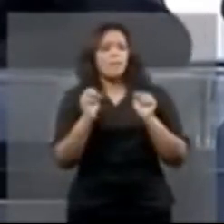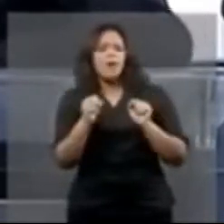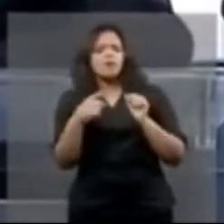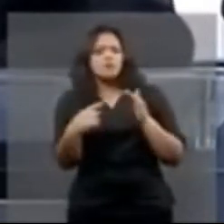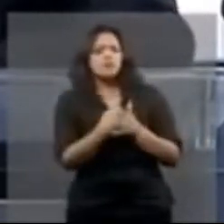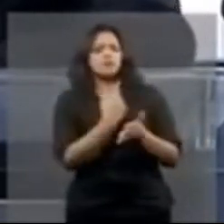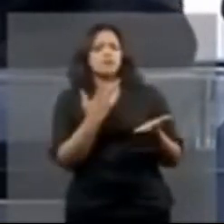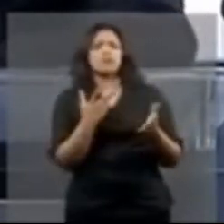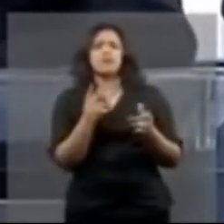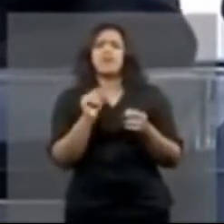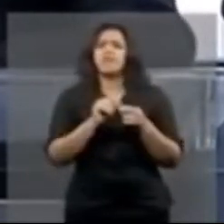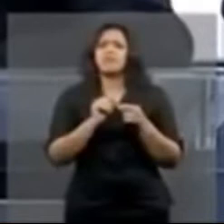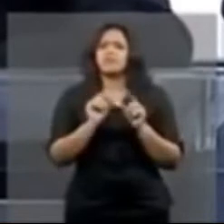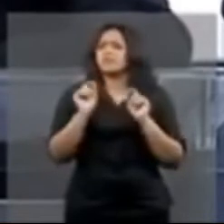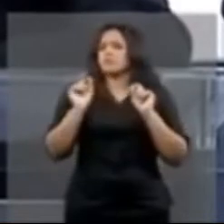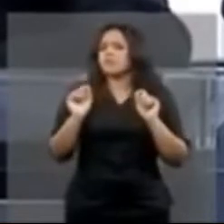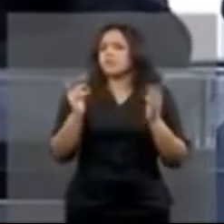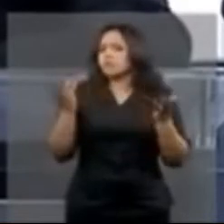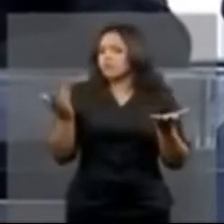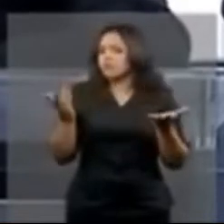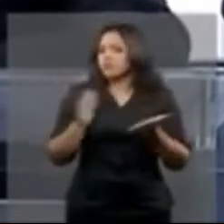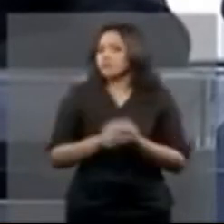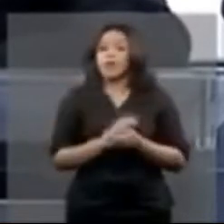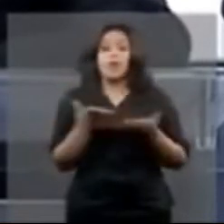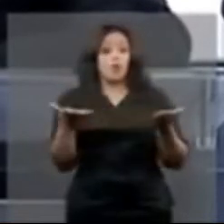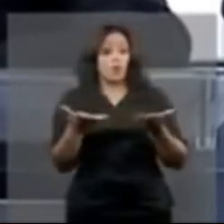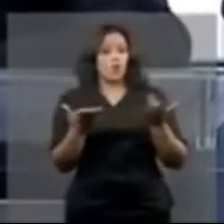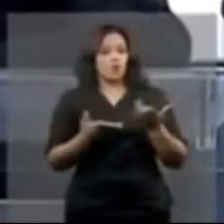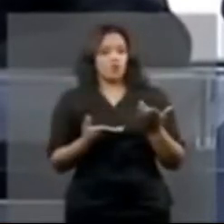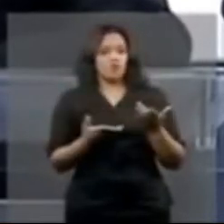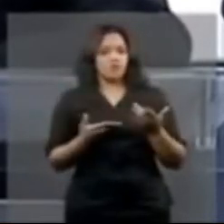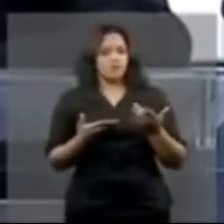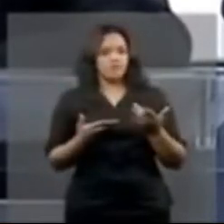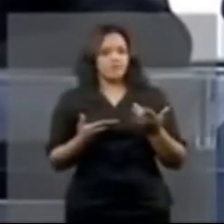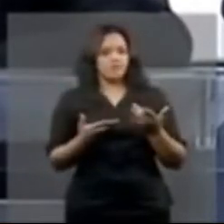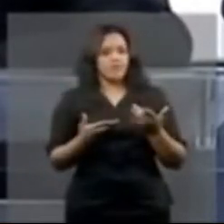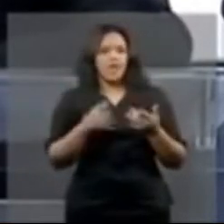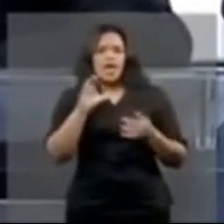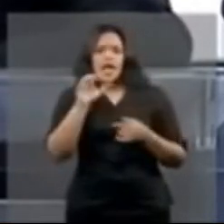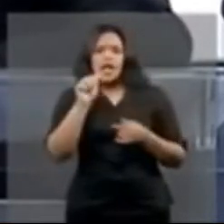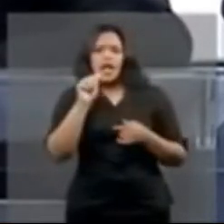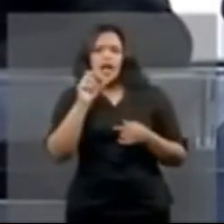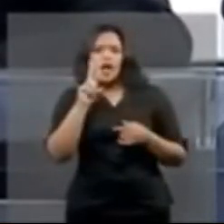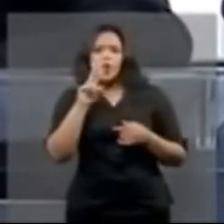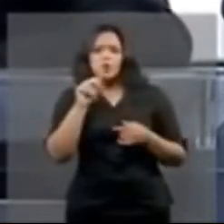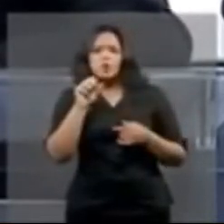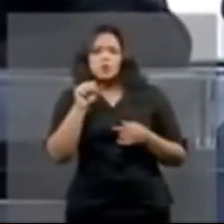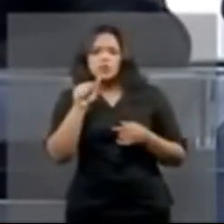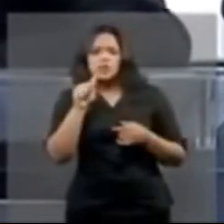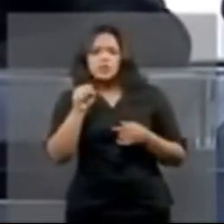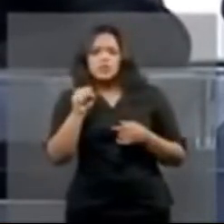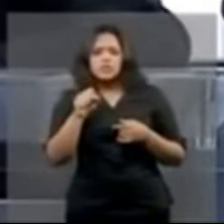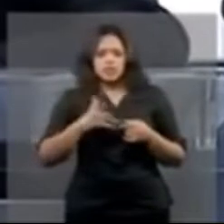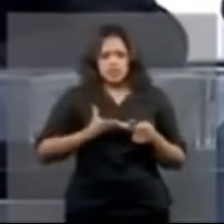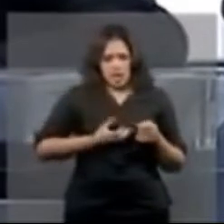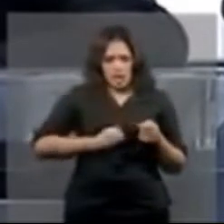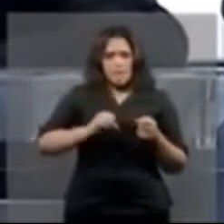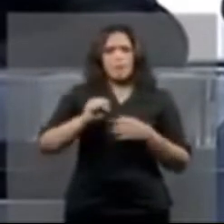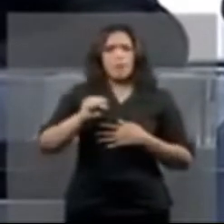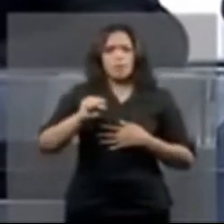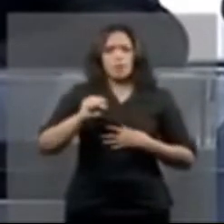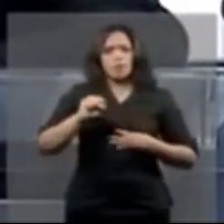o que fazer. Urge combater as causas do aborto, através de implementação